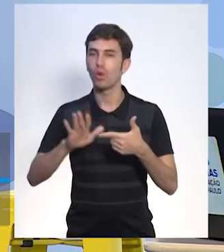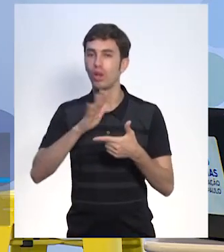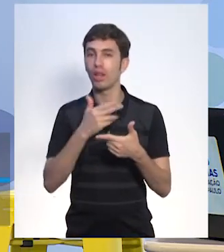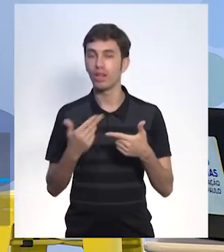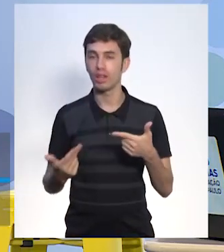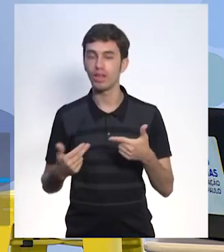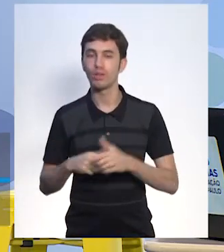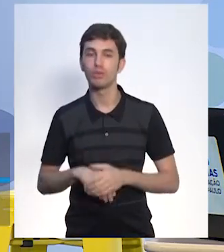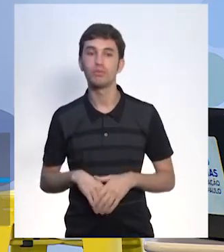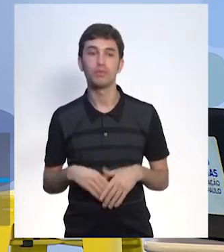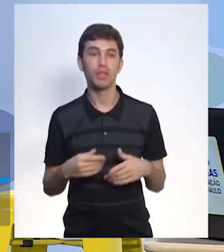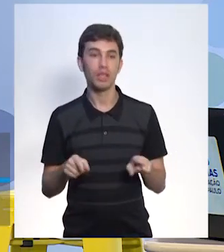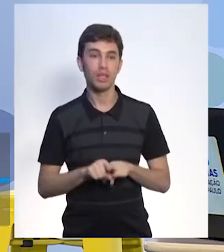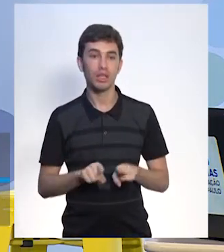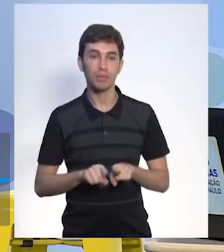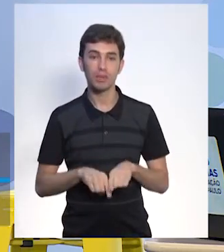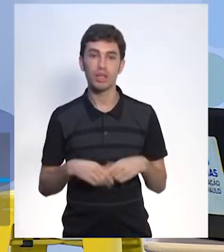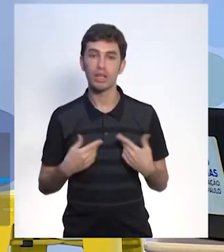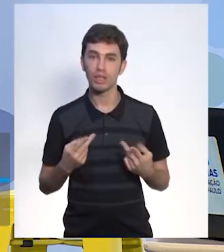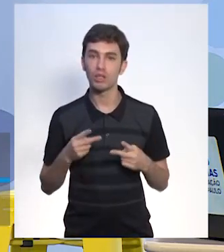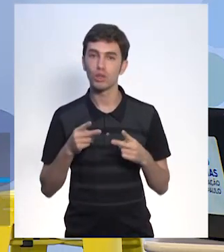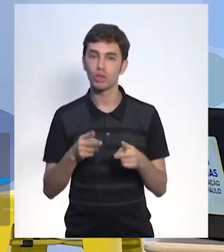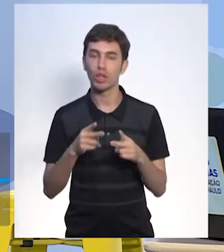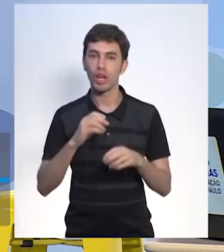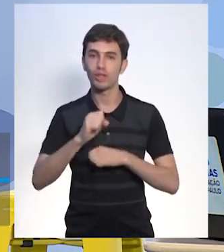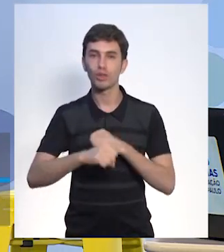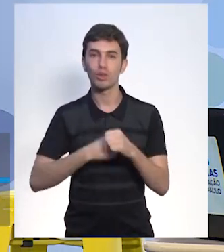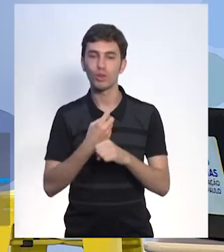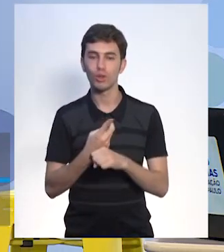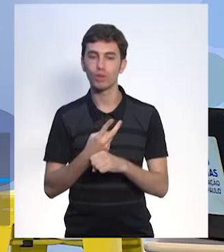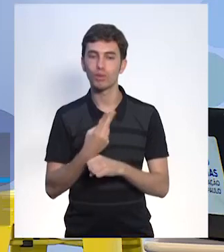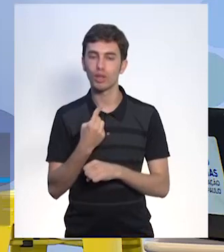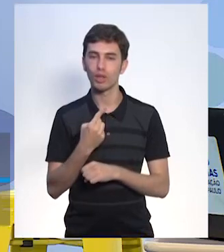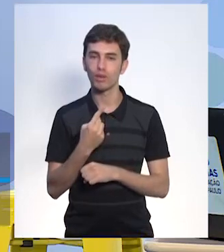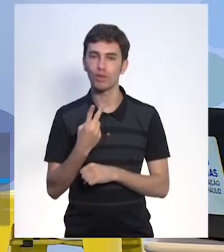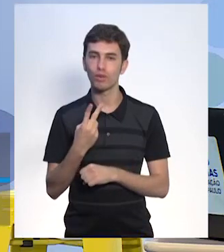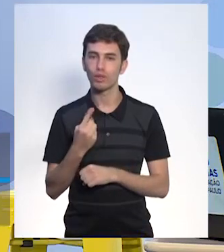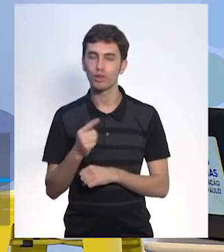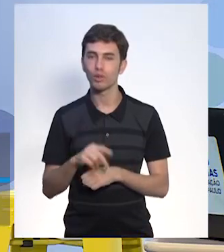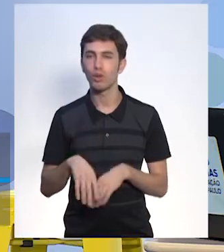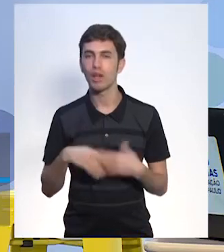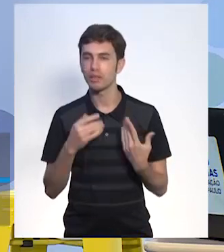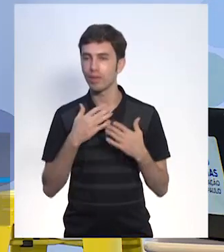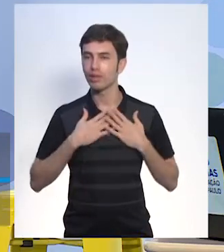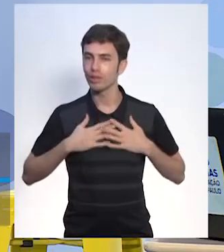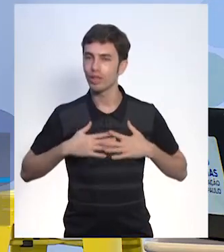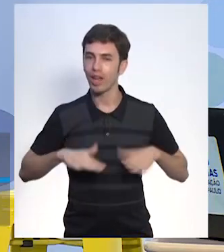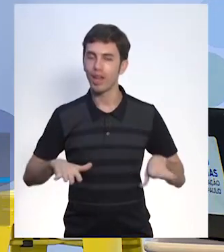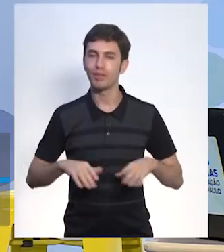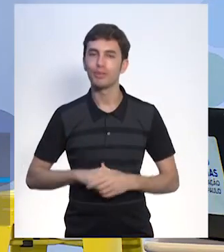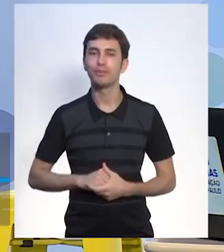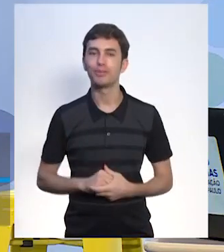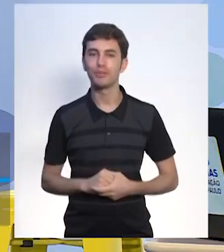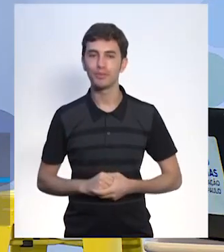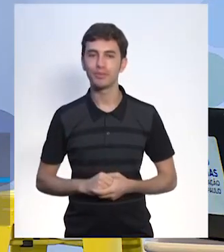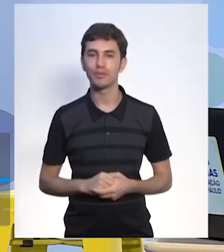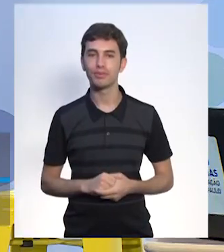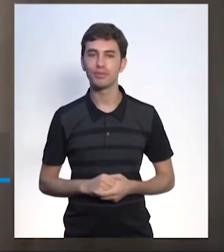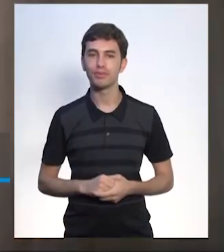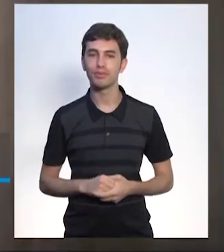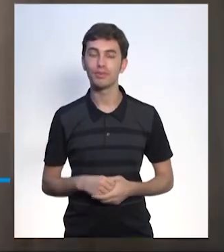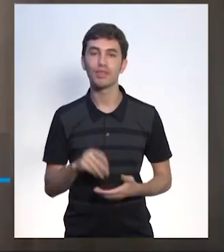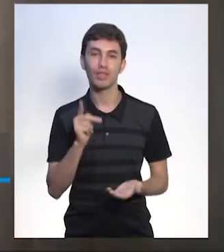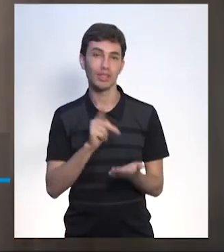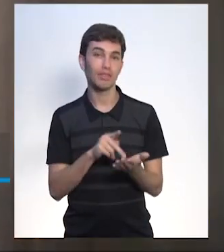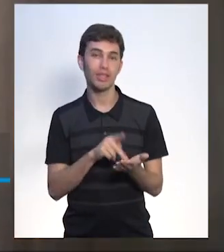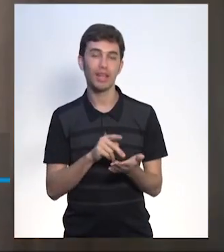bem esses conceitos para a gente chegar lá 2021 ter um negócio mais tranquilo, né, Alê? Isso é verdade,